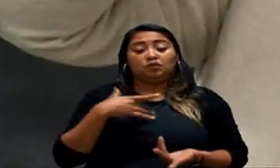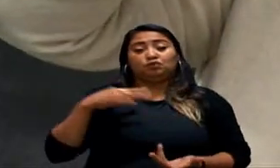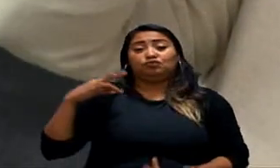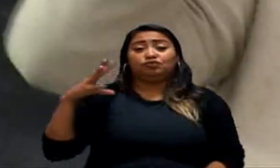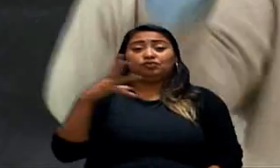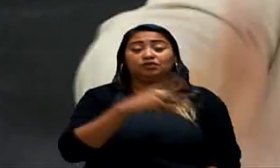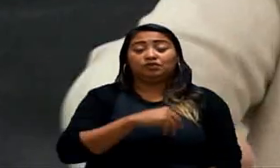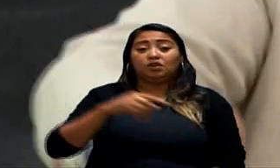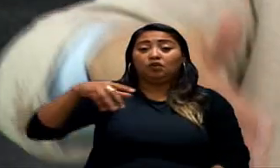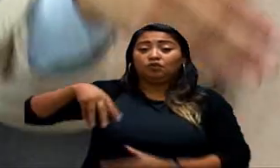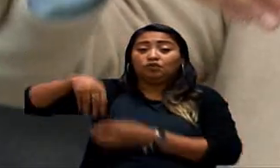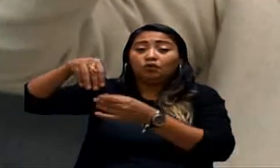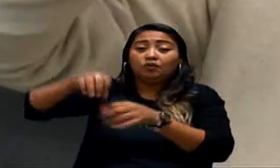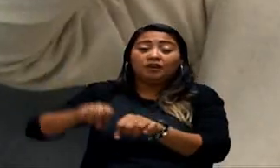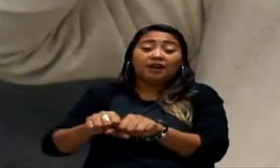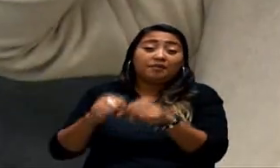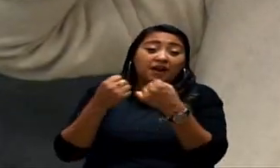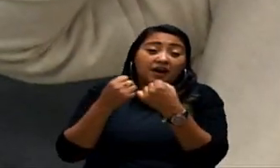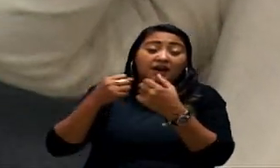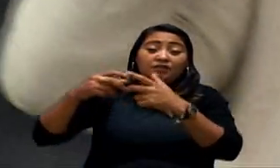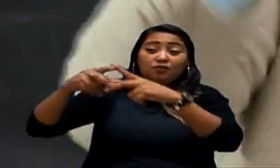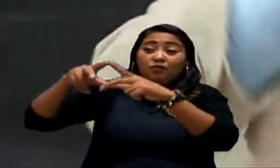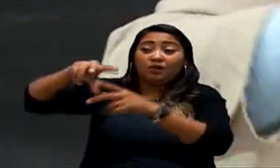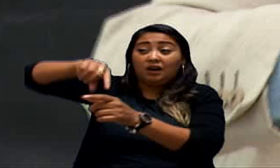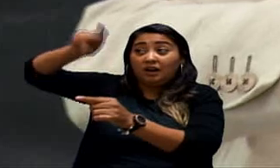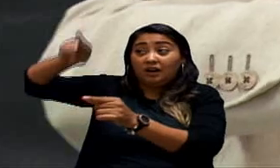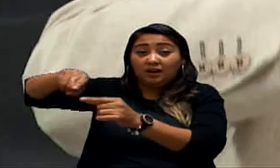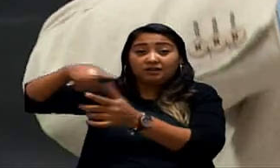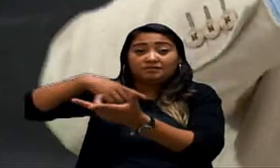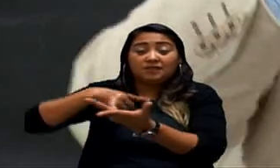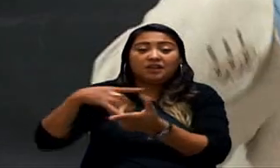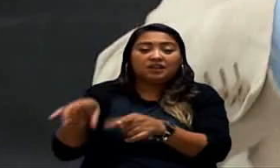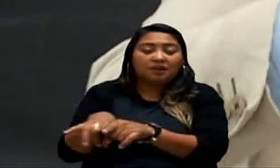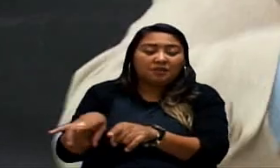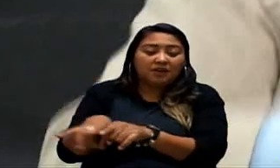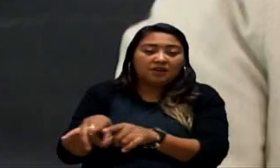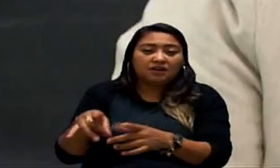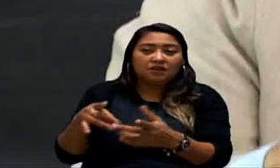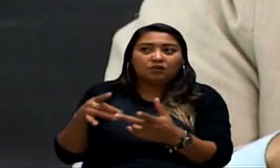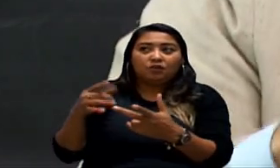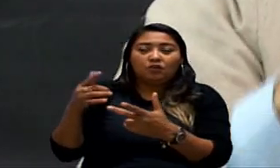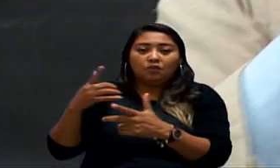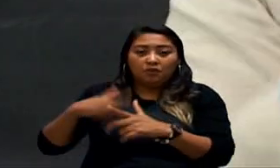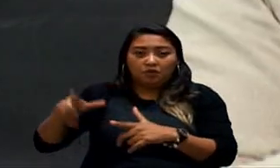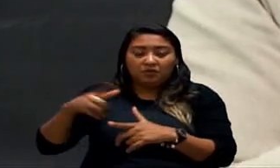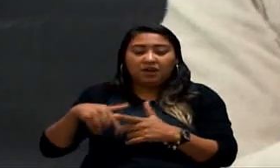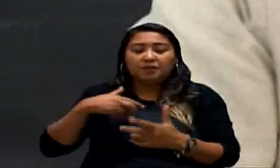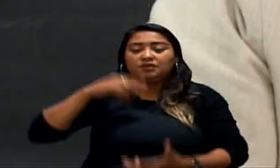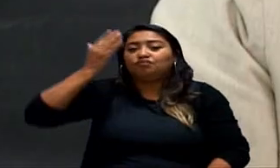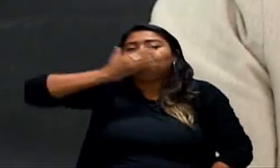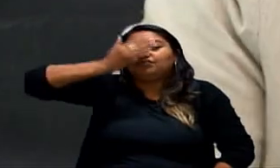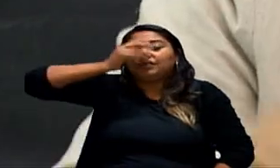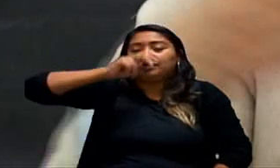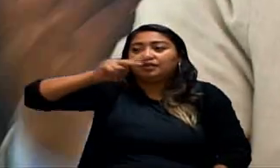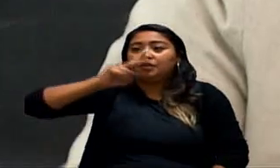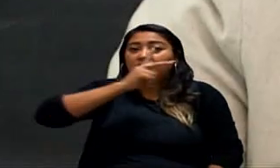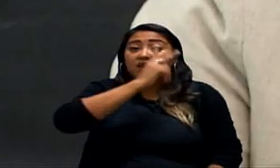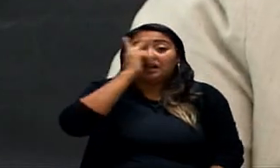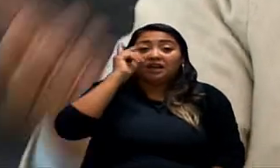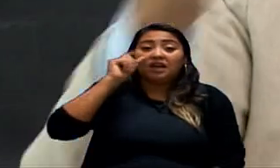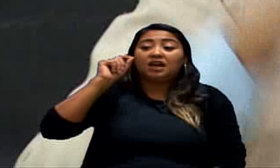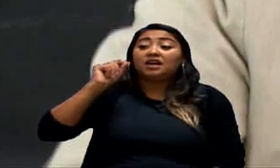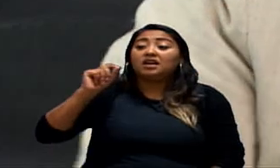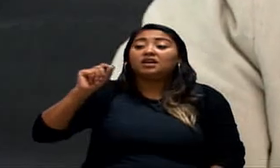O túmulo quebrado, túmulo com problemas de forma que não tenha, né, visibilidade de quem foi enterrado